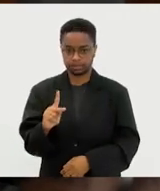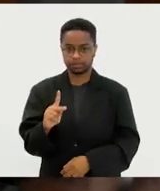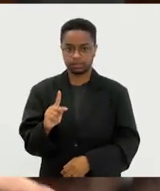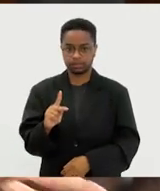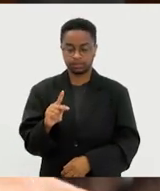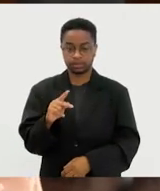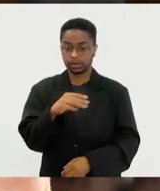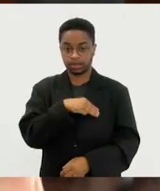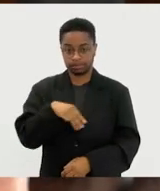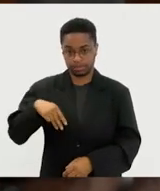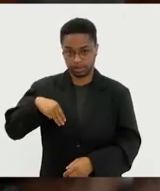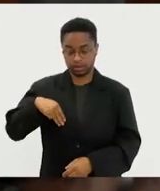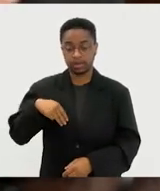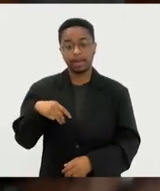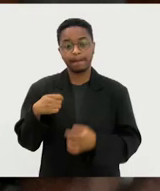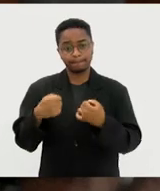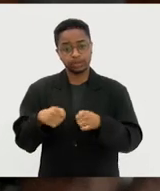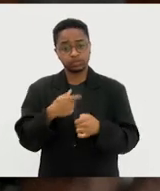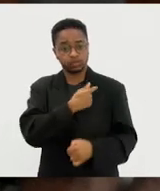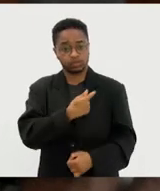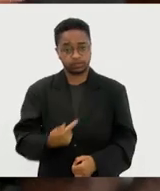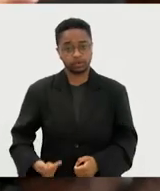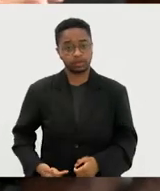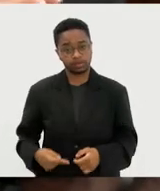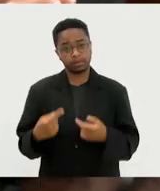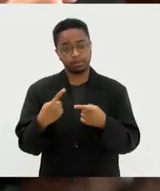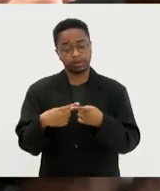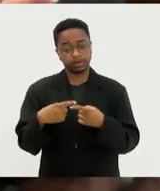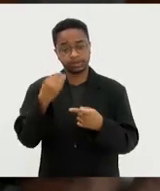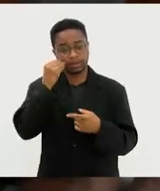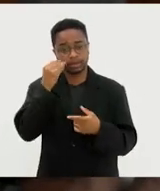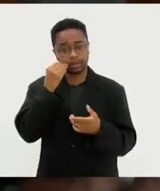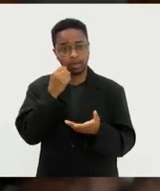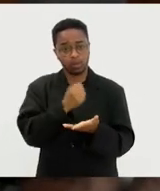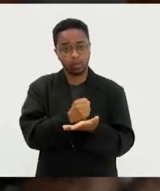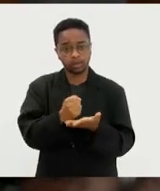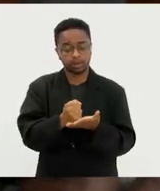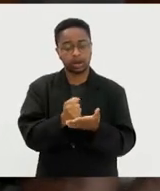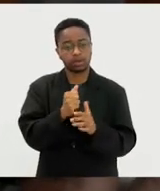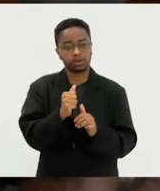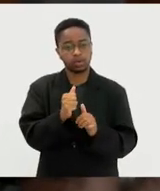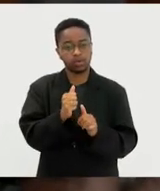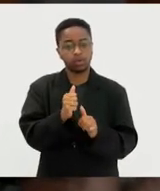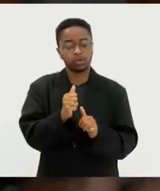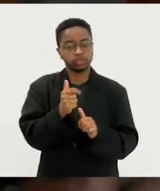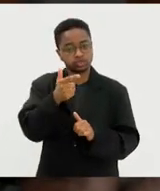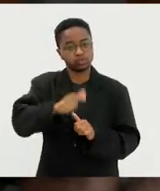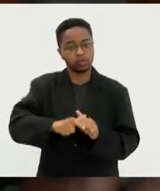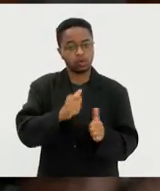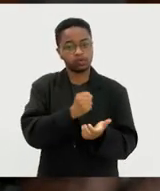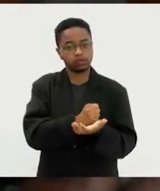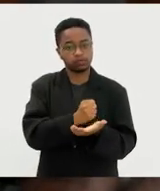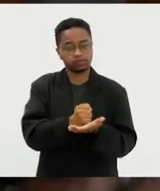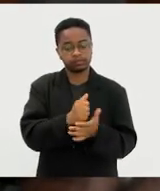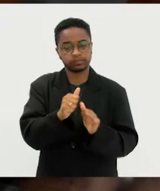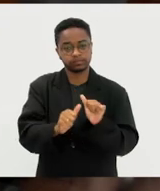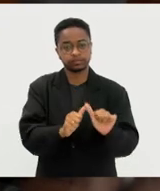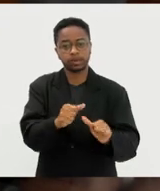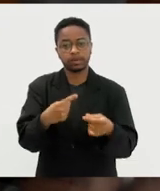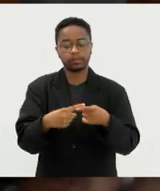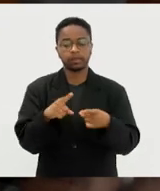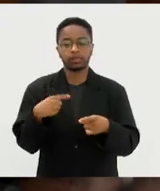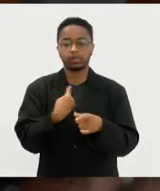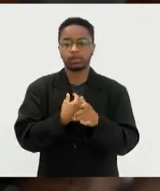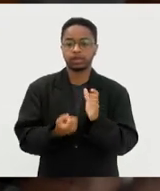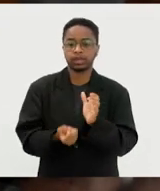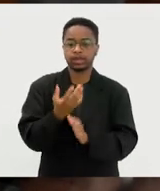Tem que ser o governador, pô, para renovar o convênio. Porque quando a gente fez lá a CPI, tinha